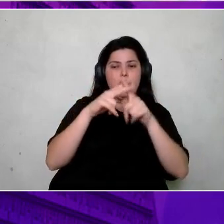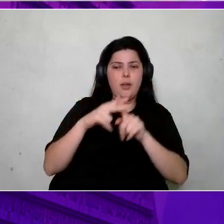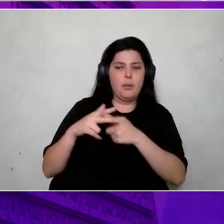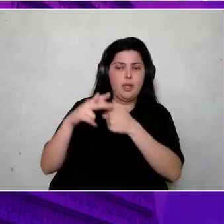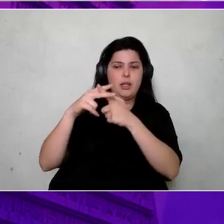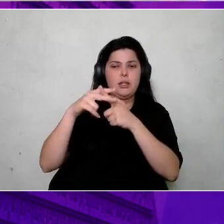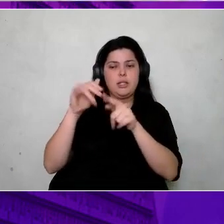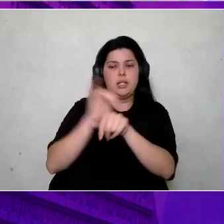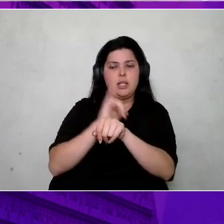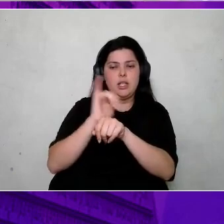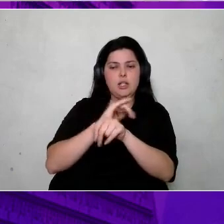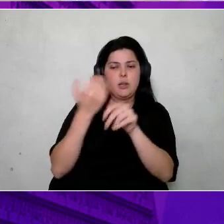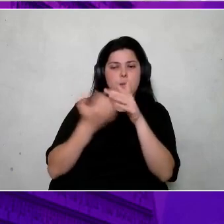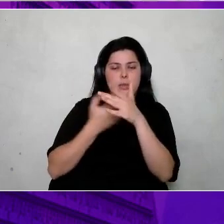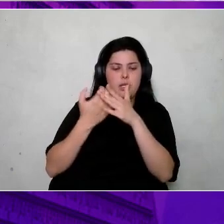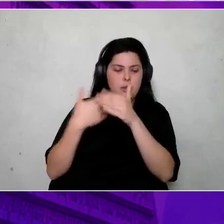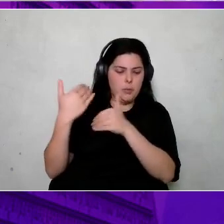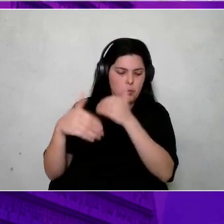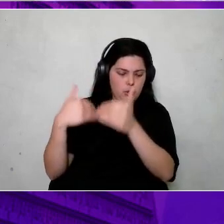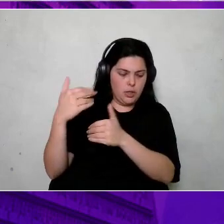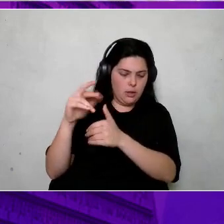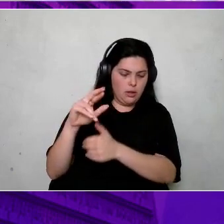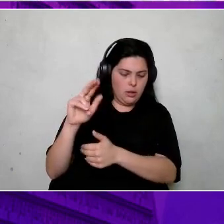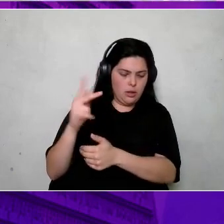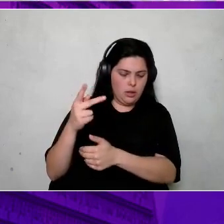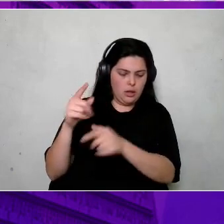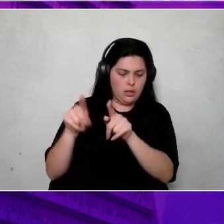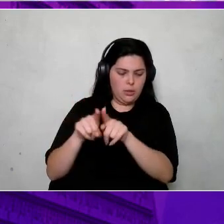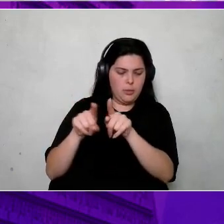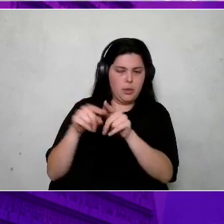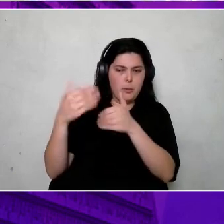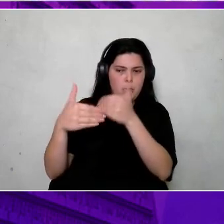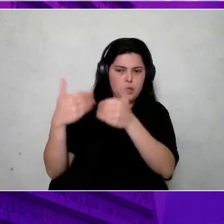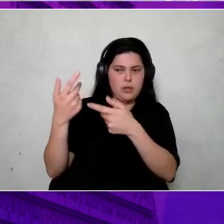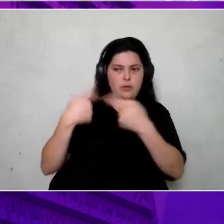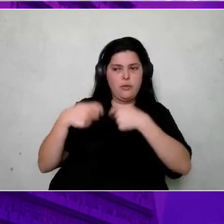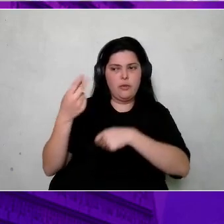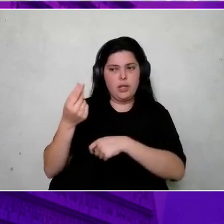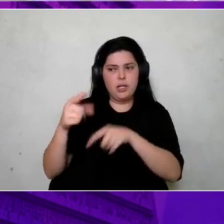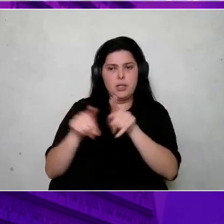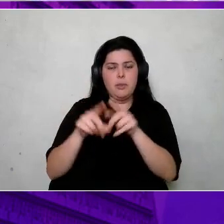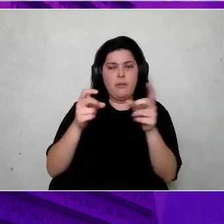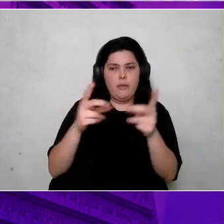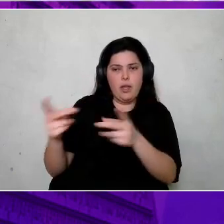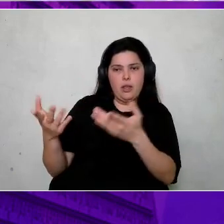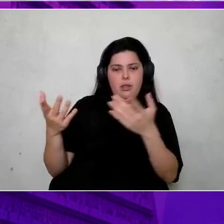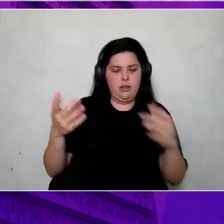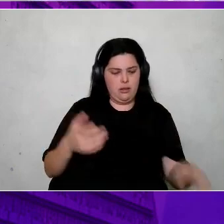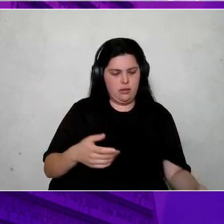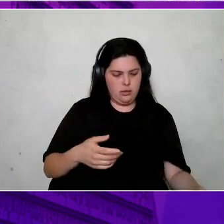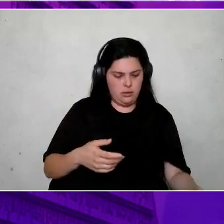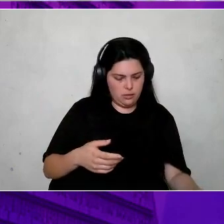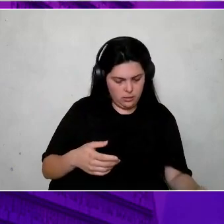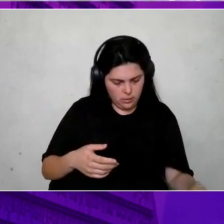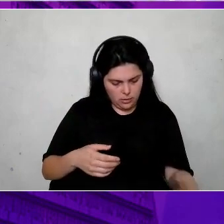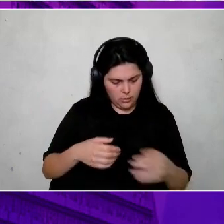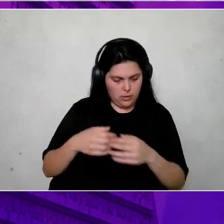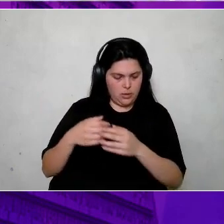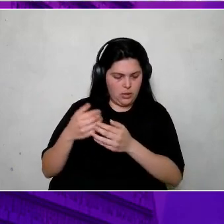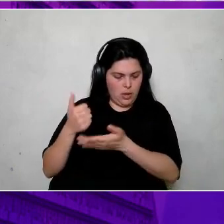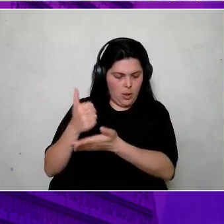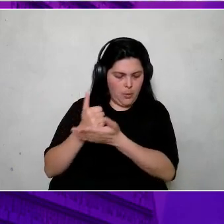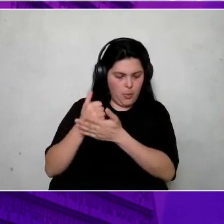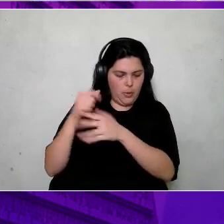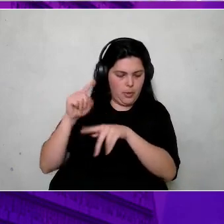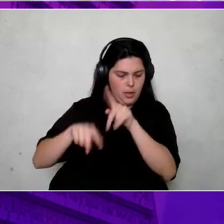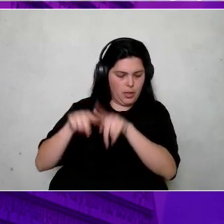dos processos de RH, processos de finanças, processo de vendas, suprimentos, etc. O de